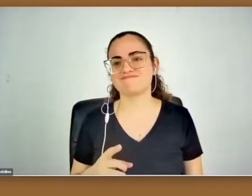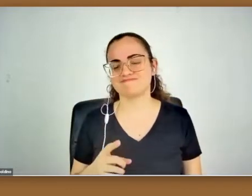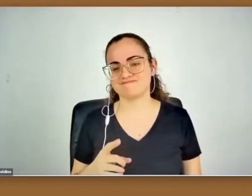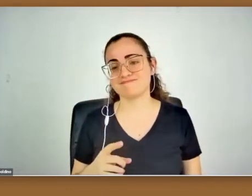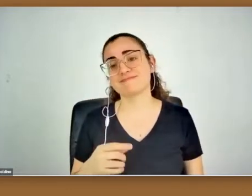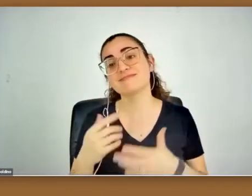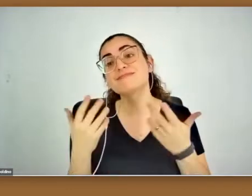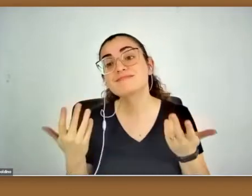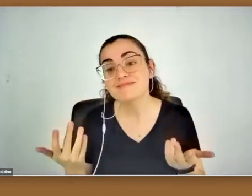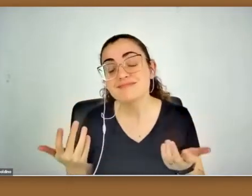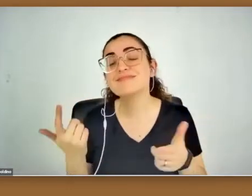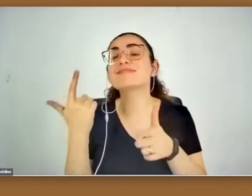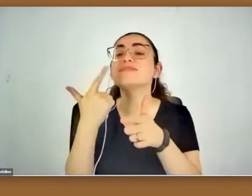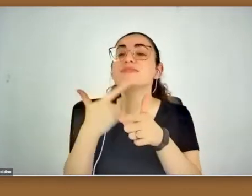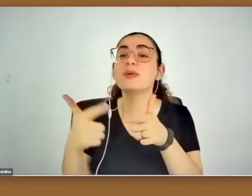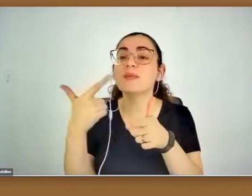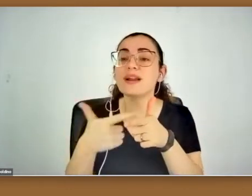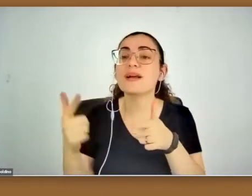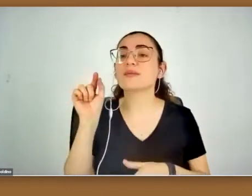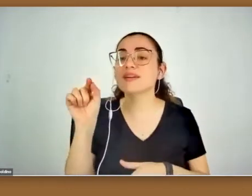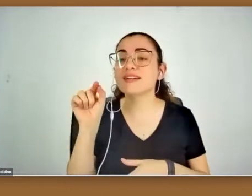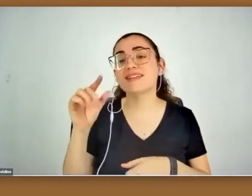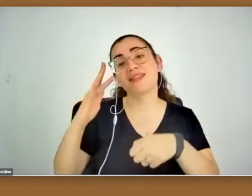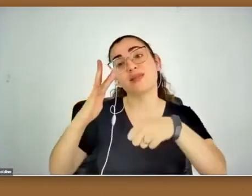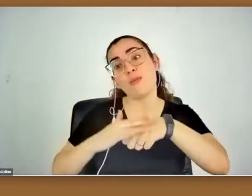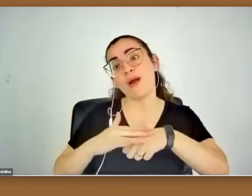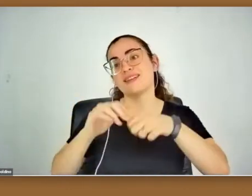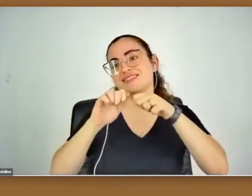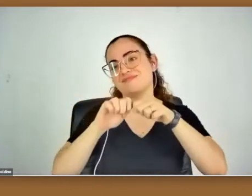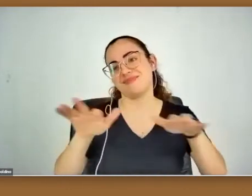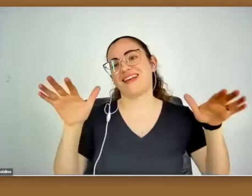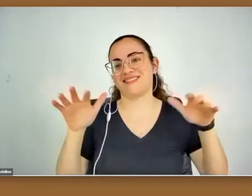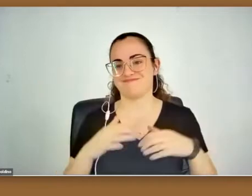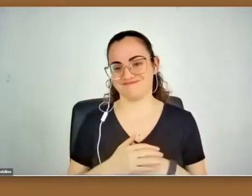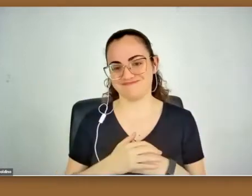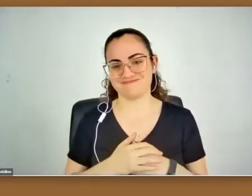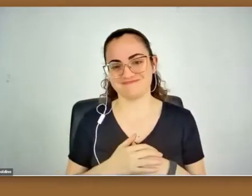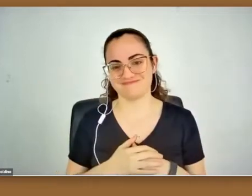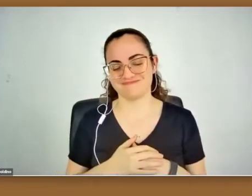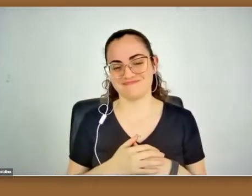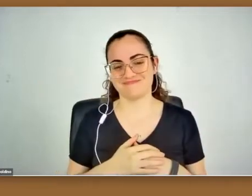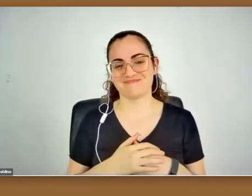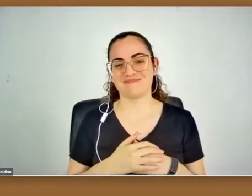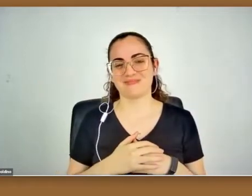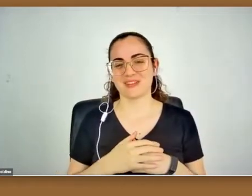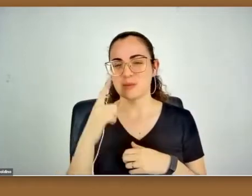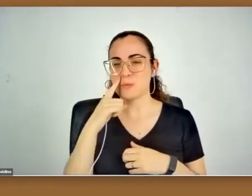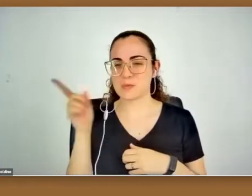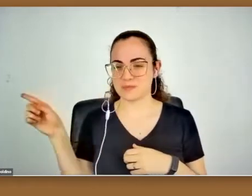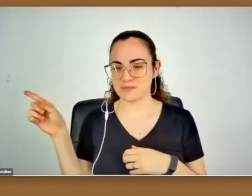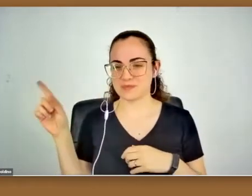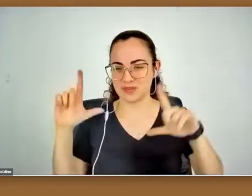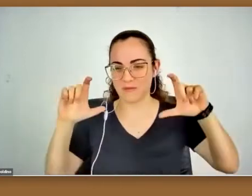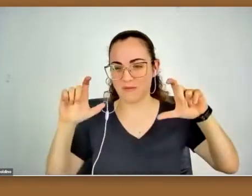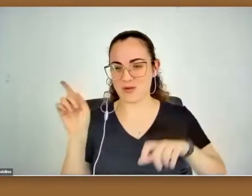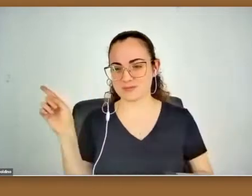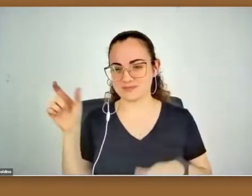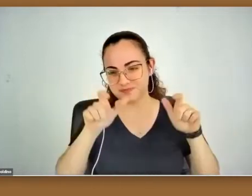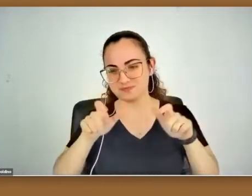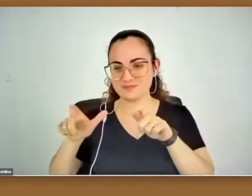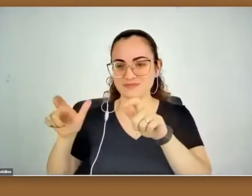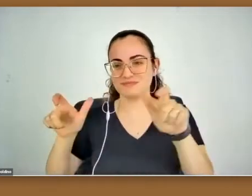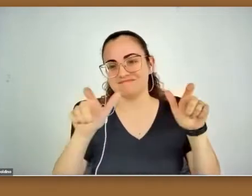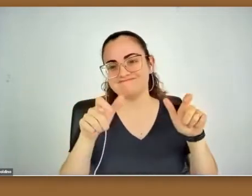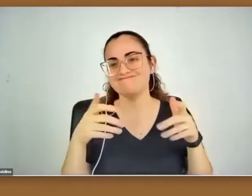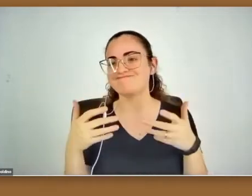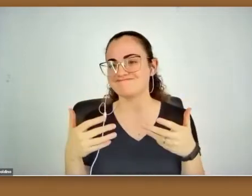transmite várias doenças. Então, num ambiente, por exemplo, como esse, principalmente em períodos mais quentes, né, mais úmidos, você